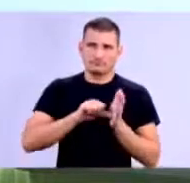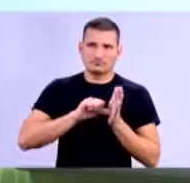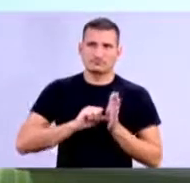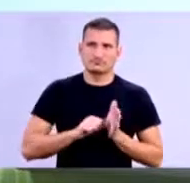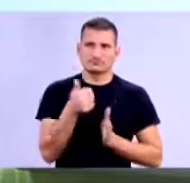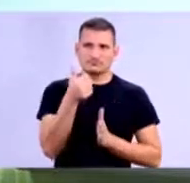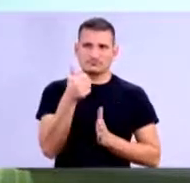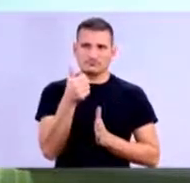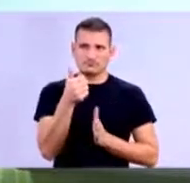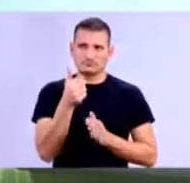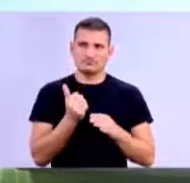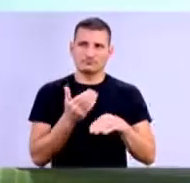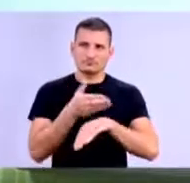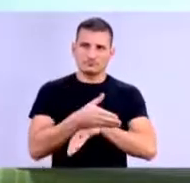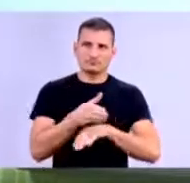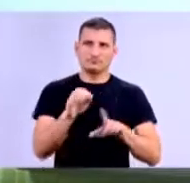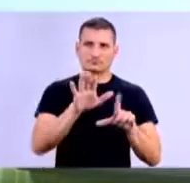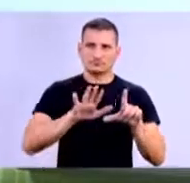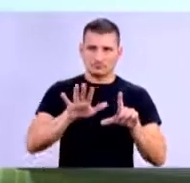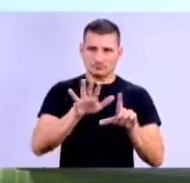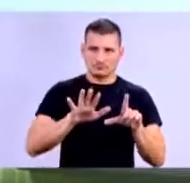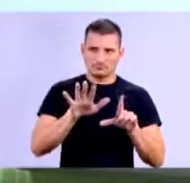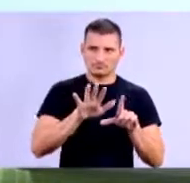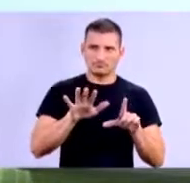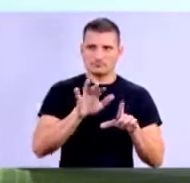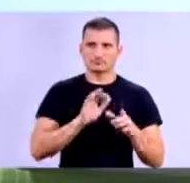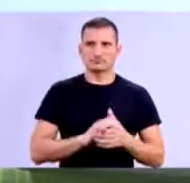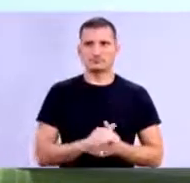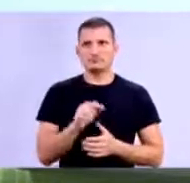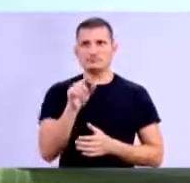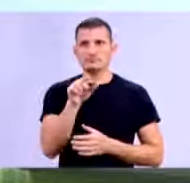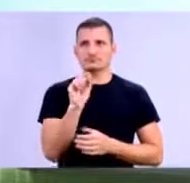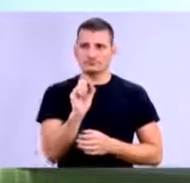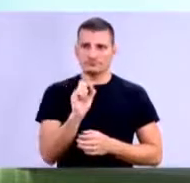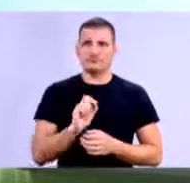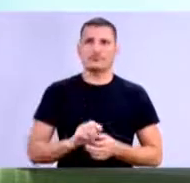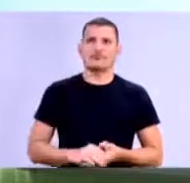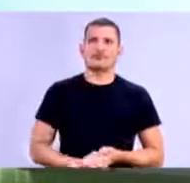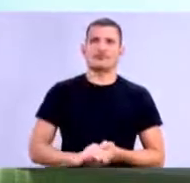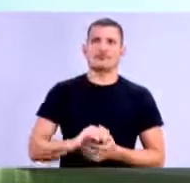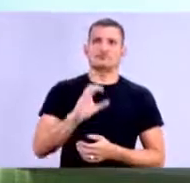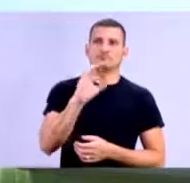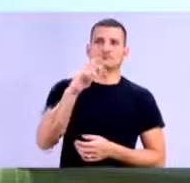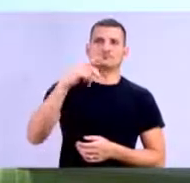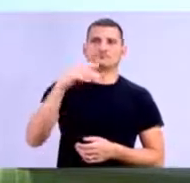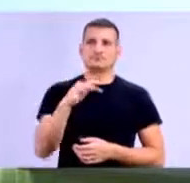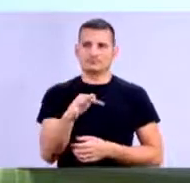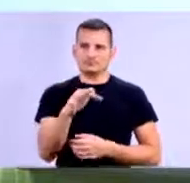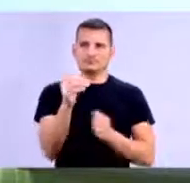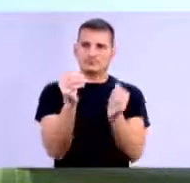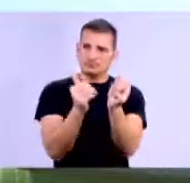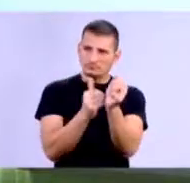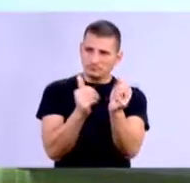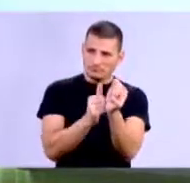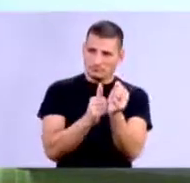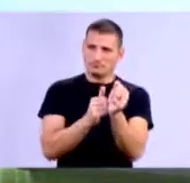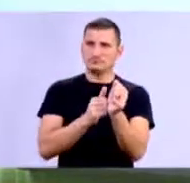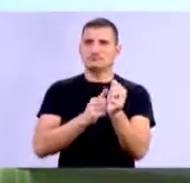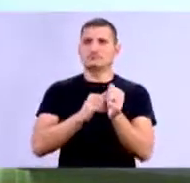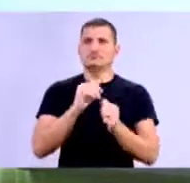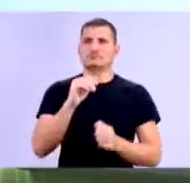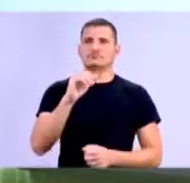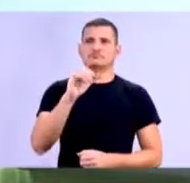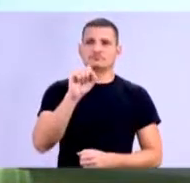acesso no ambiente, ele loga com o CPF, sem ponto, sem traço, né, assim, e passa aquela senha